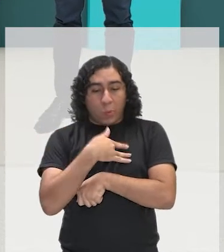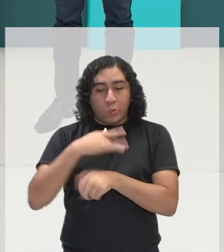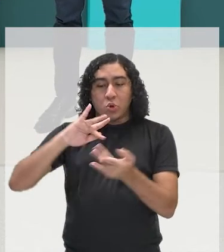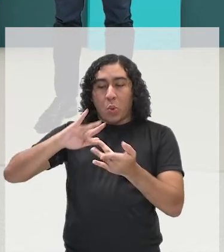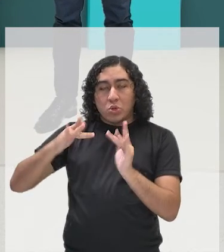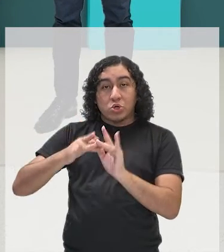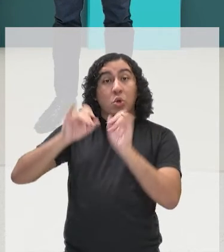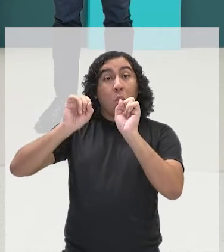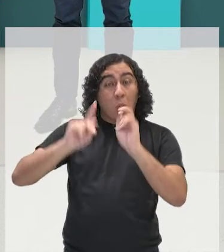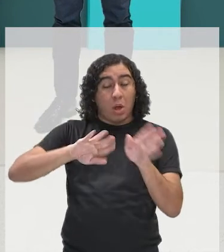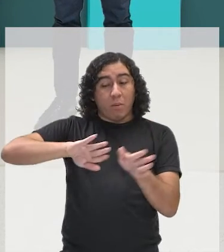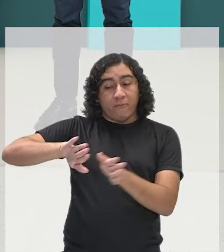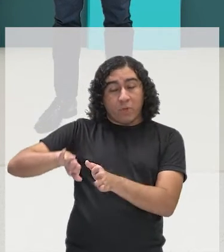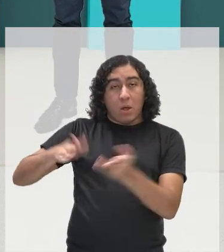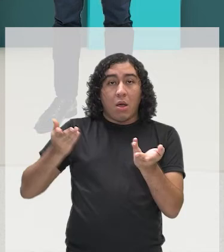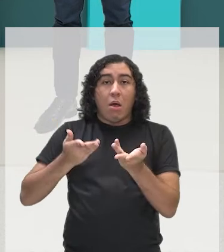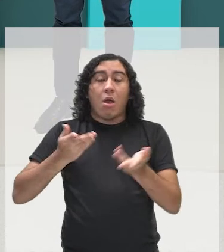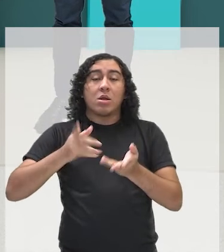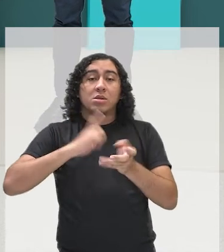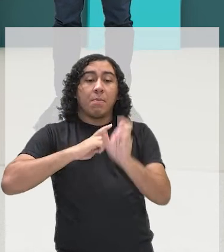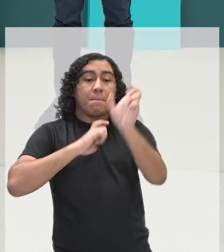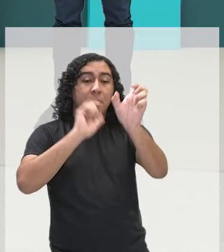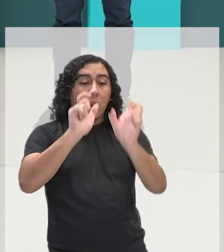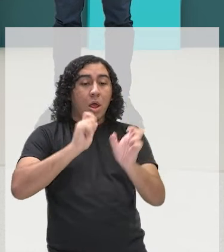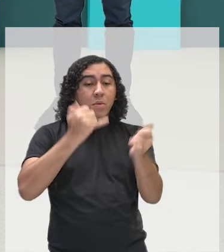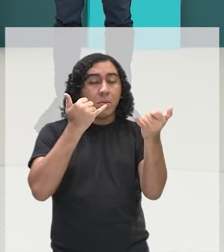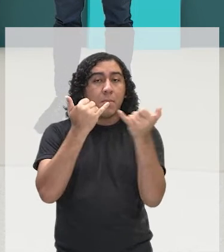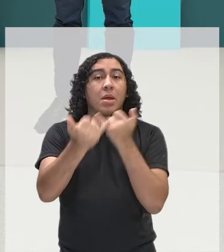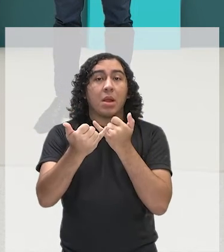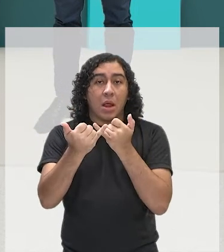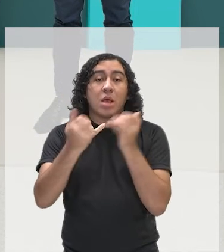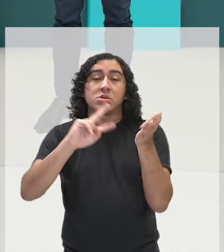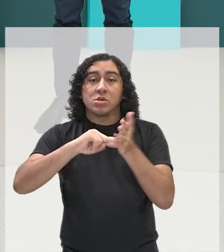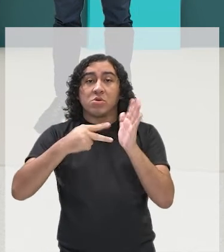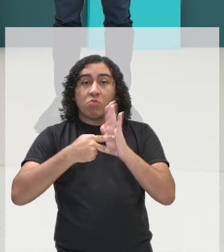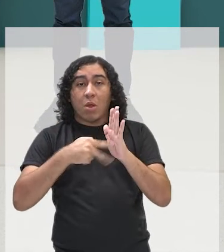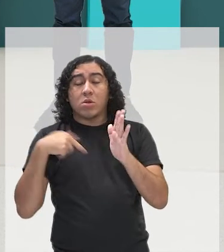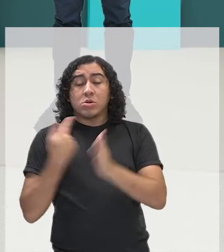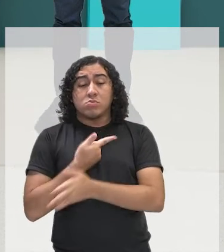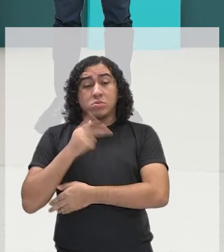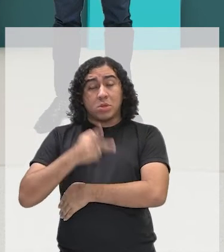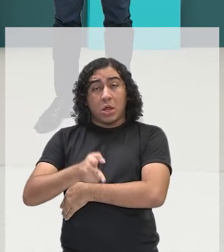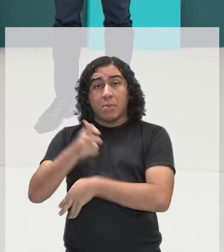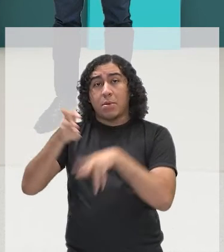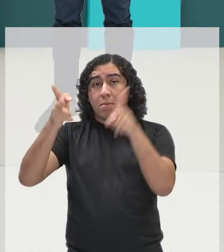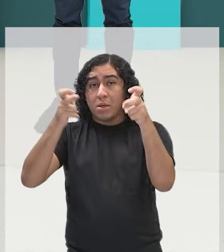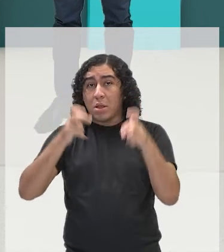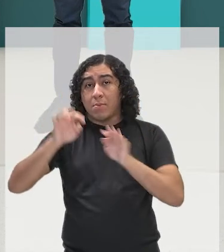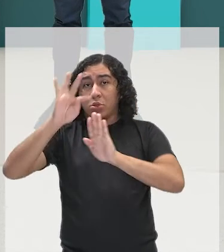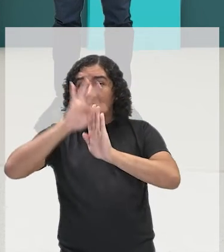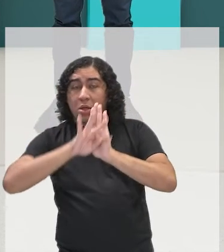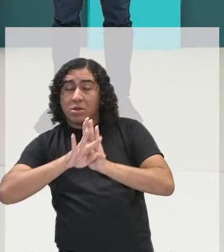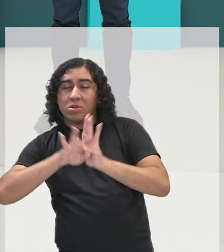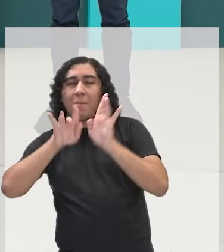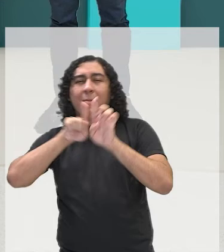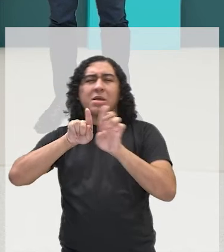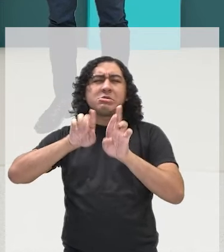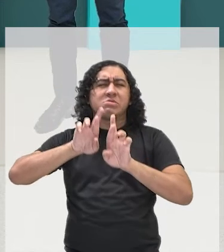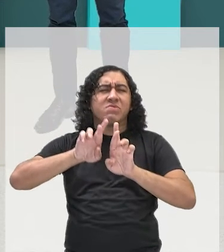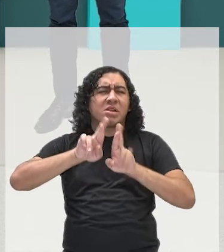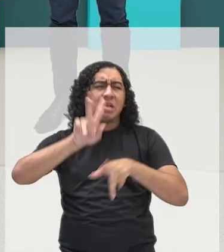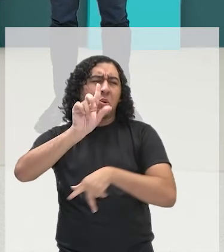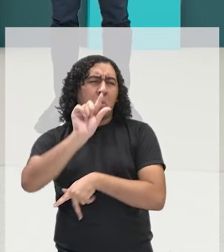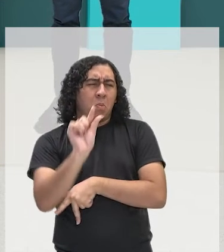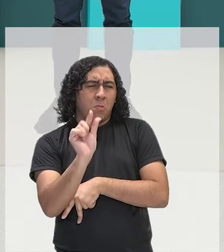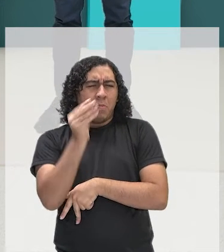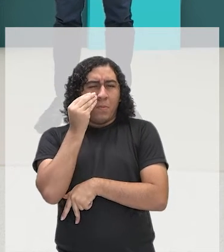sobre saúde e tudo mais. Agora eu vou abordar algumas palavrinhas que têm significados muito parecidos e a gente vê com bastante frequência aí nos